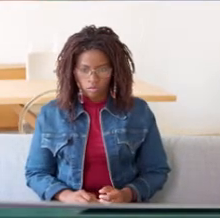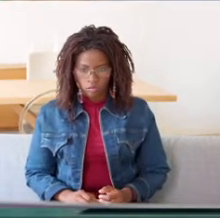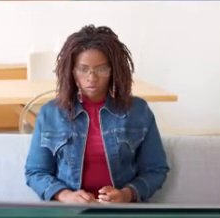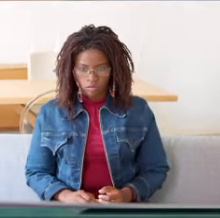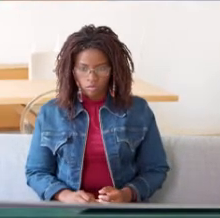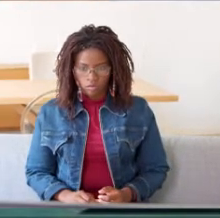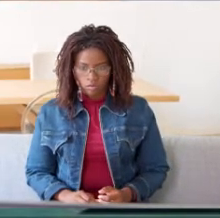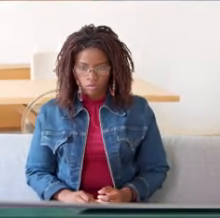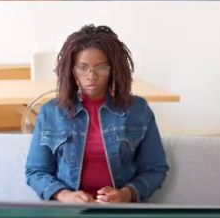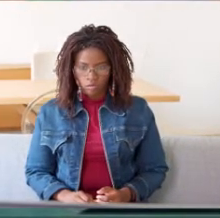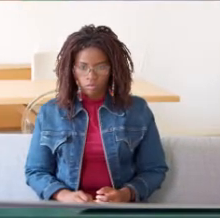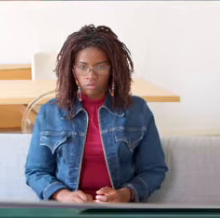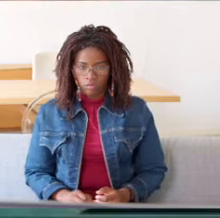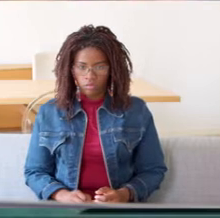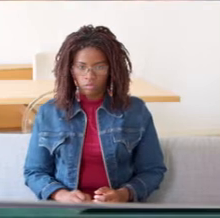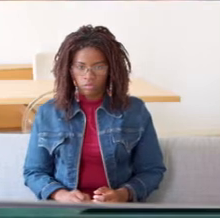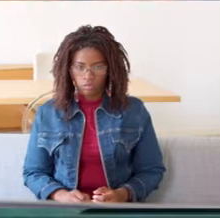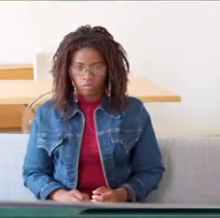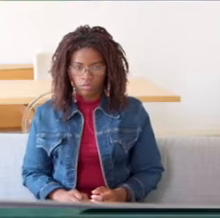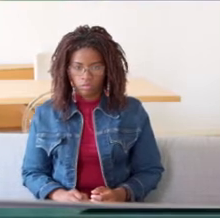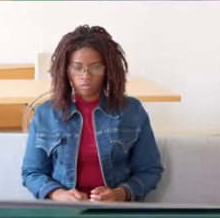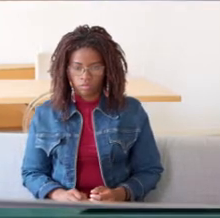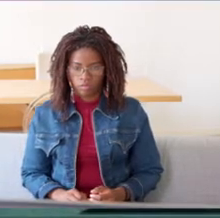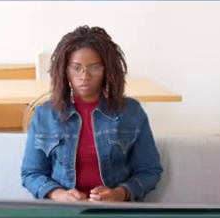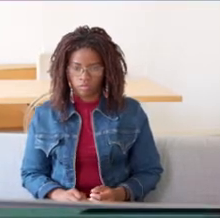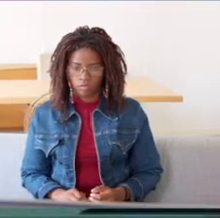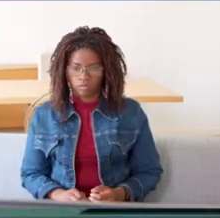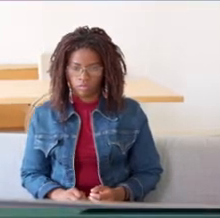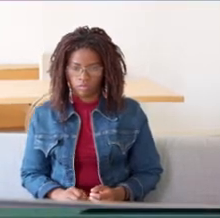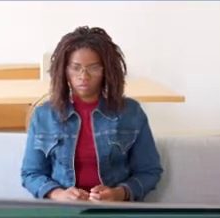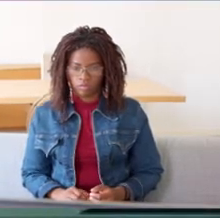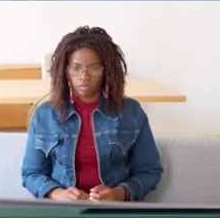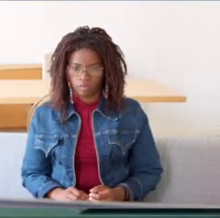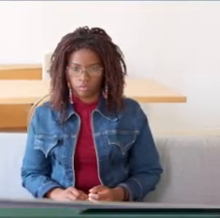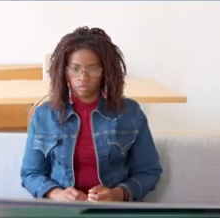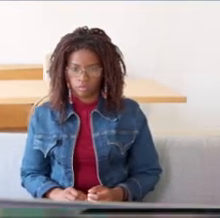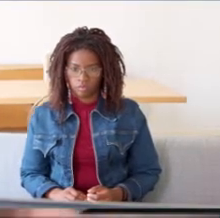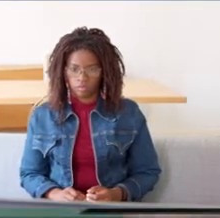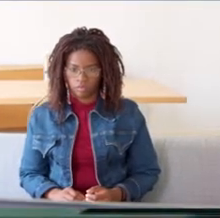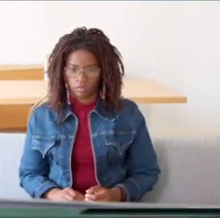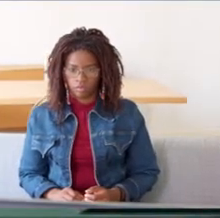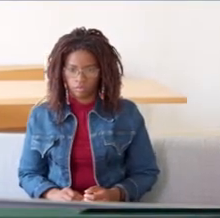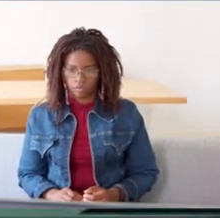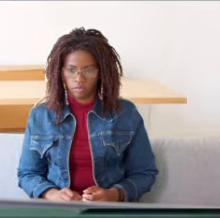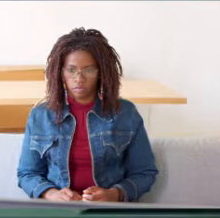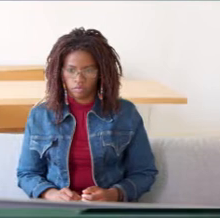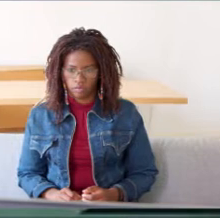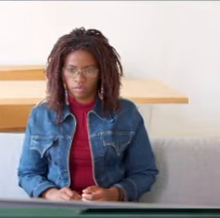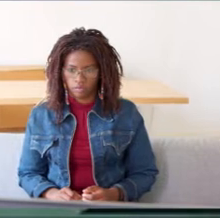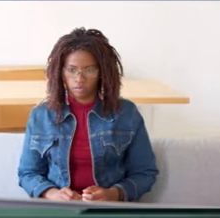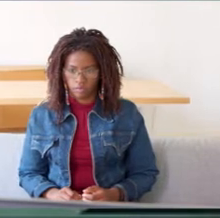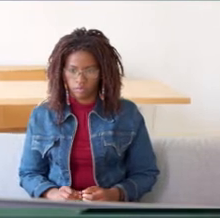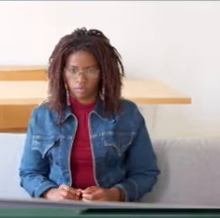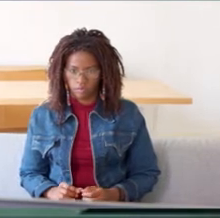do Flamengo ele já mostrou que é um cara que manja de tática ele sabe experimentar hoje e agora Diego